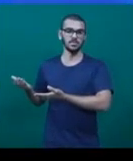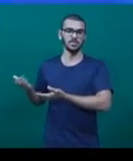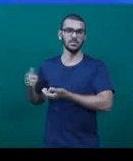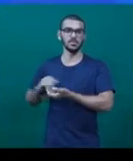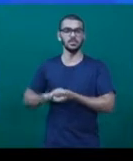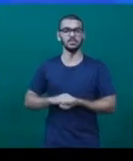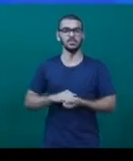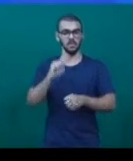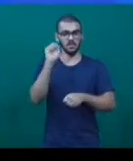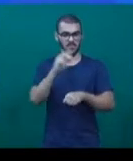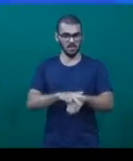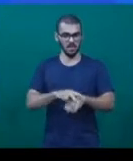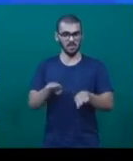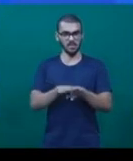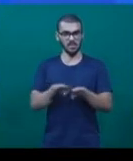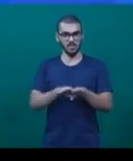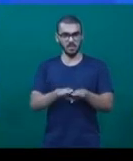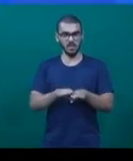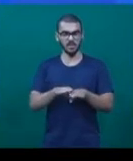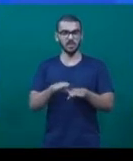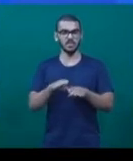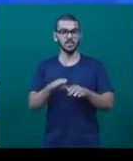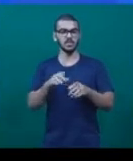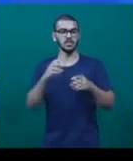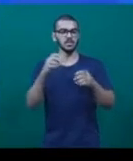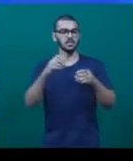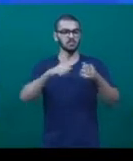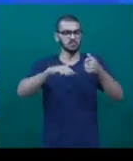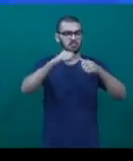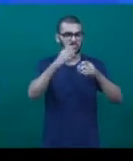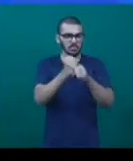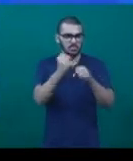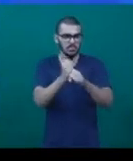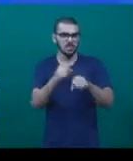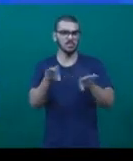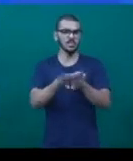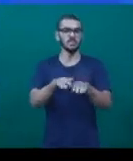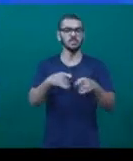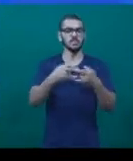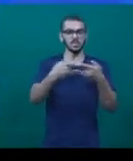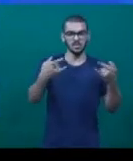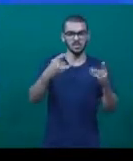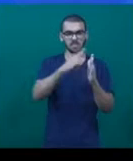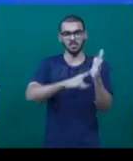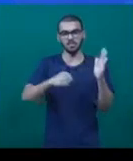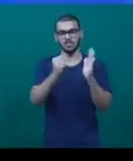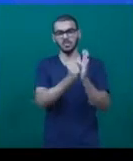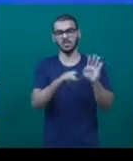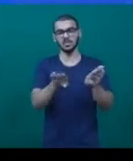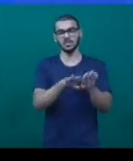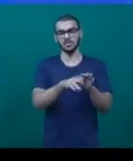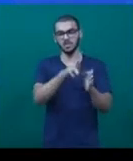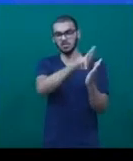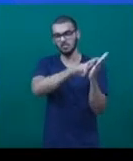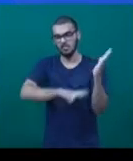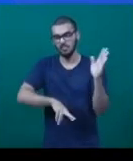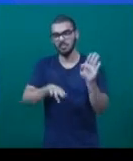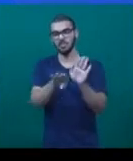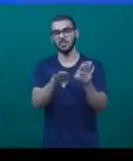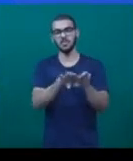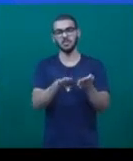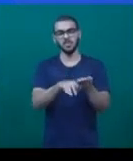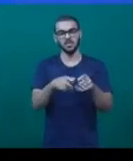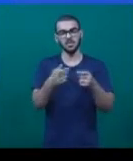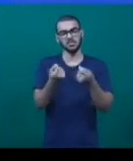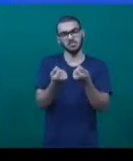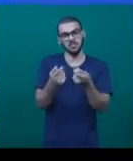cdlestagio01@fundacaocdl.org.br. Vaga de estágio também em contabilidade, para auxiliar na emissão de notas fiscais, emissão de relatórios financeiros e faturamento.